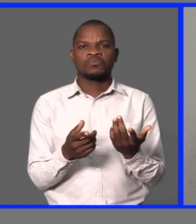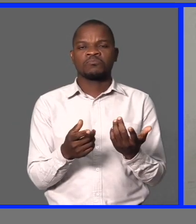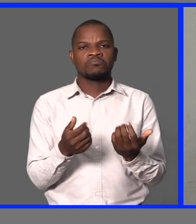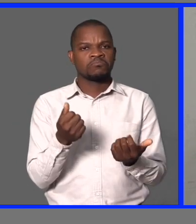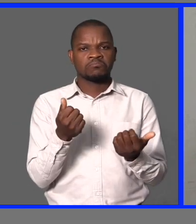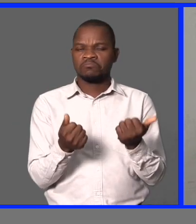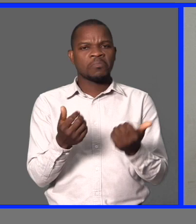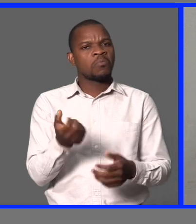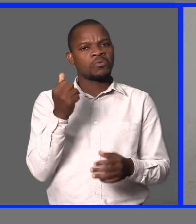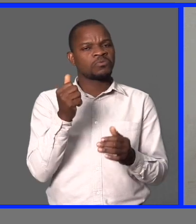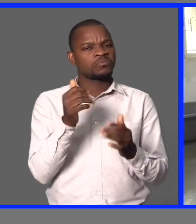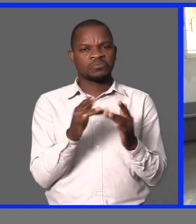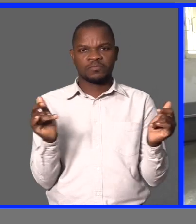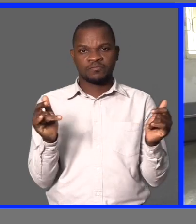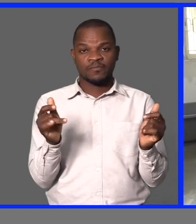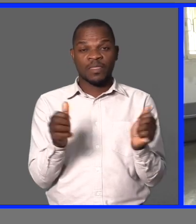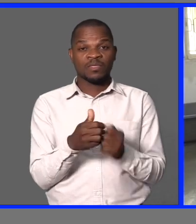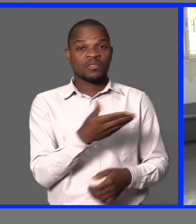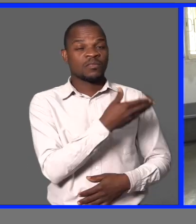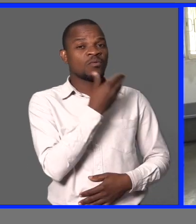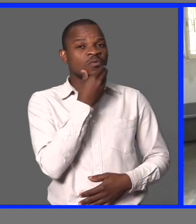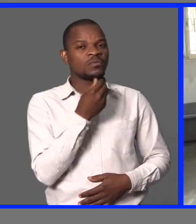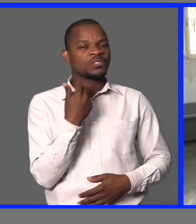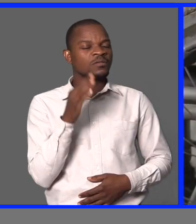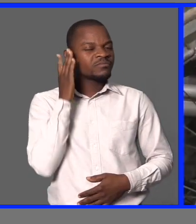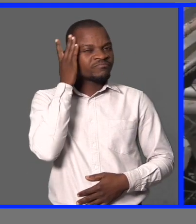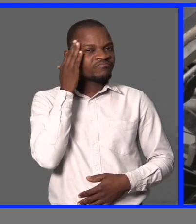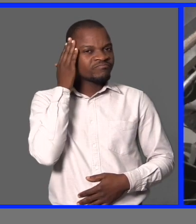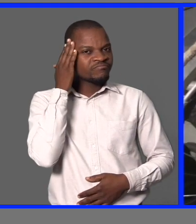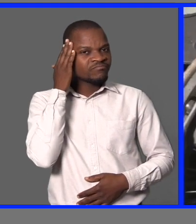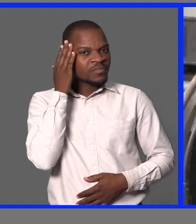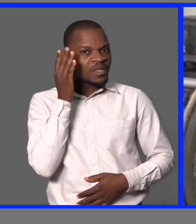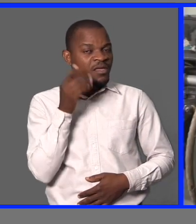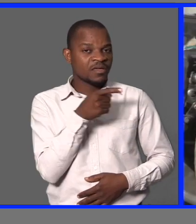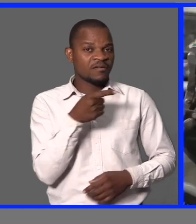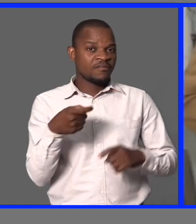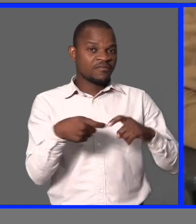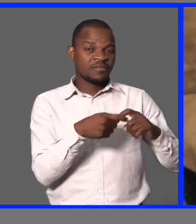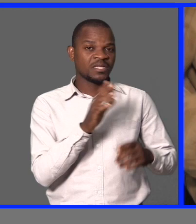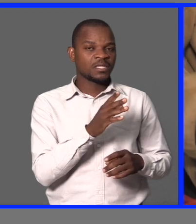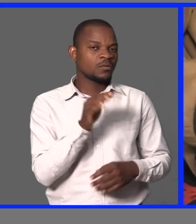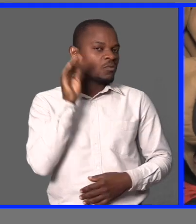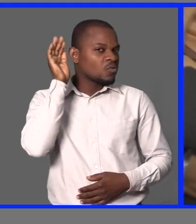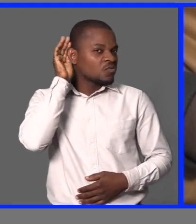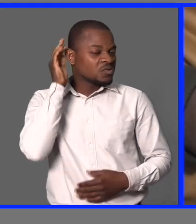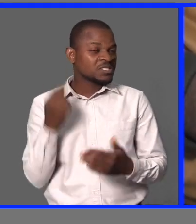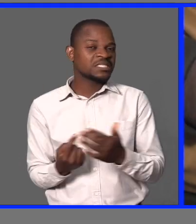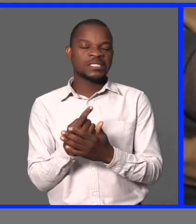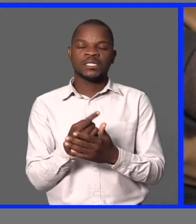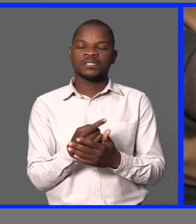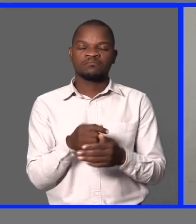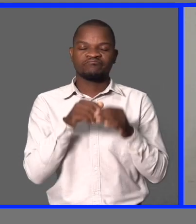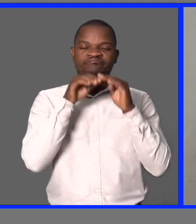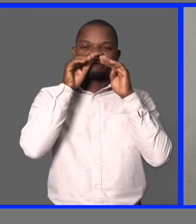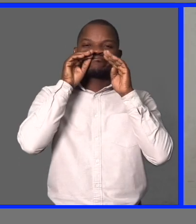já posso dizer paralítico. Cornélio lembra como a sua família recebeu esta triste